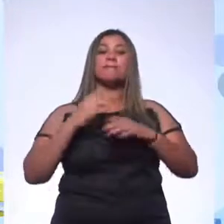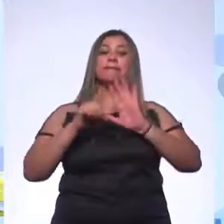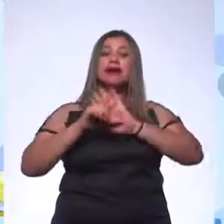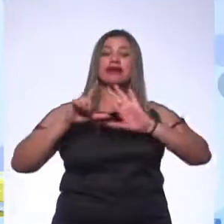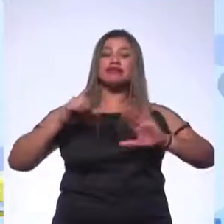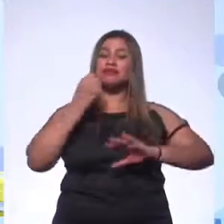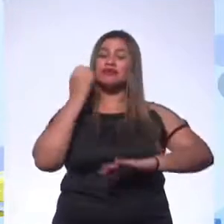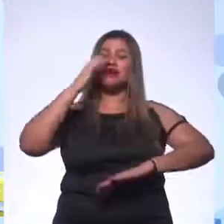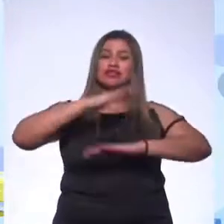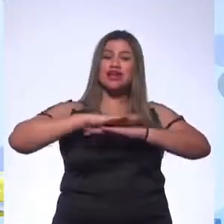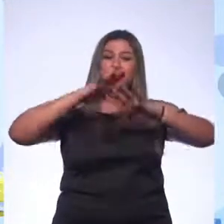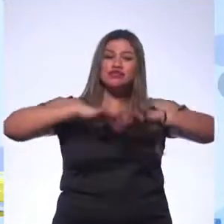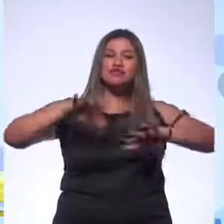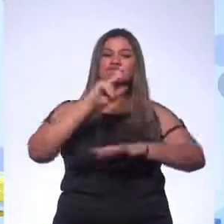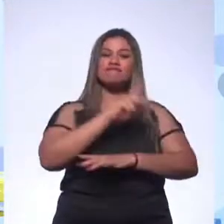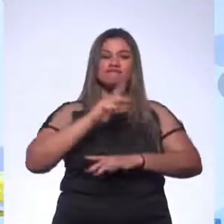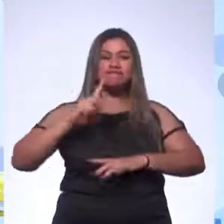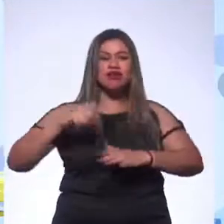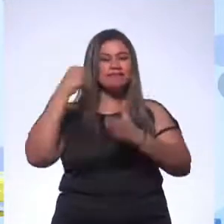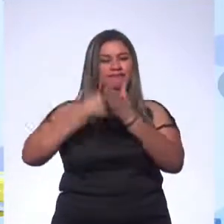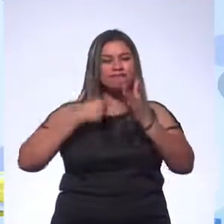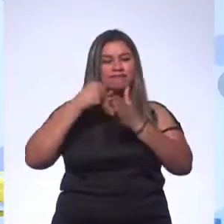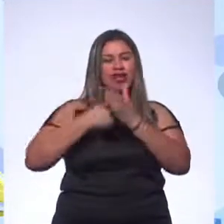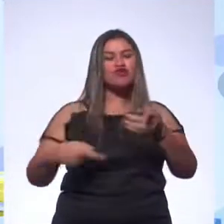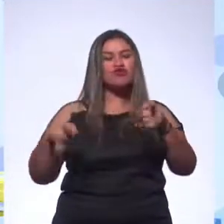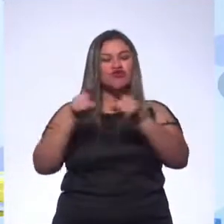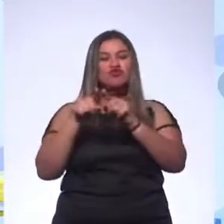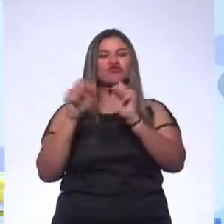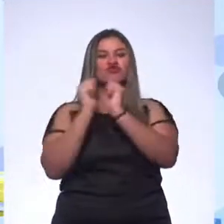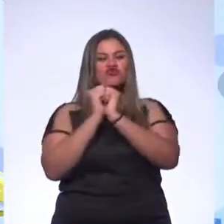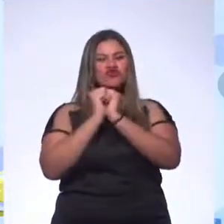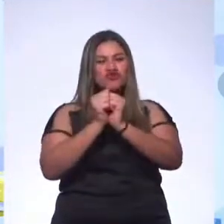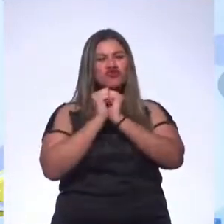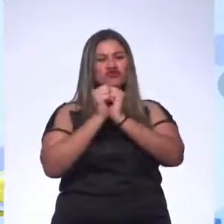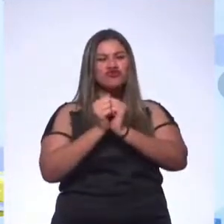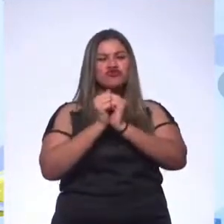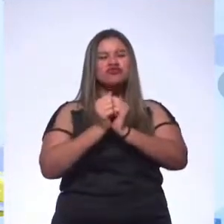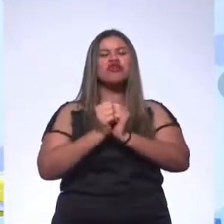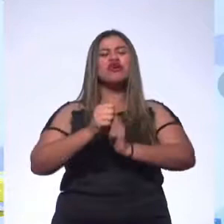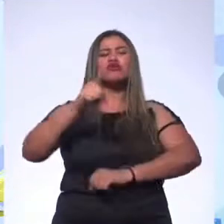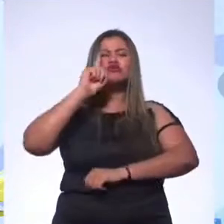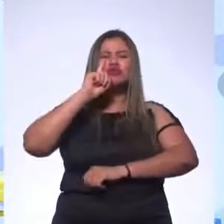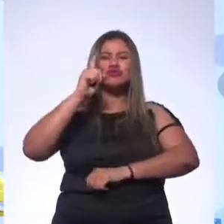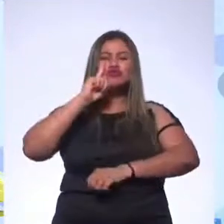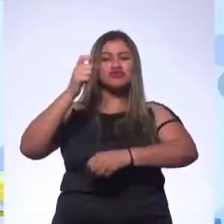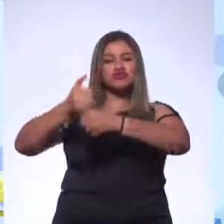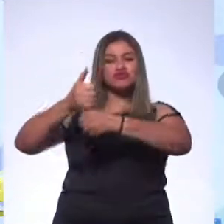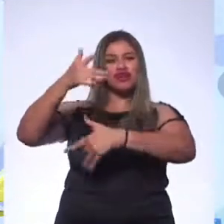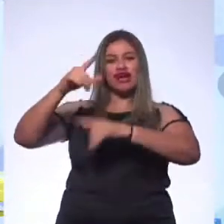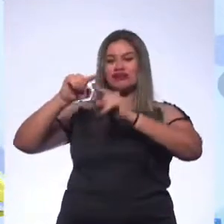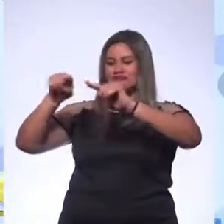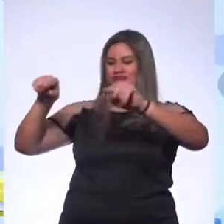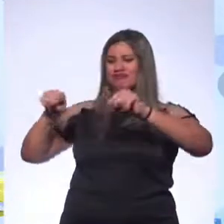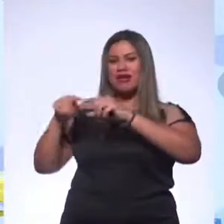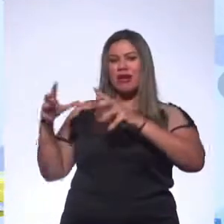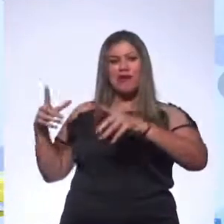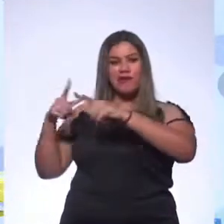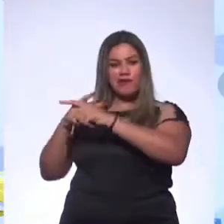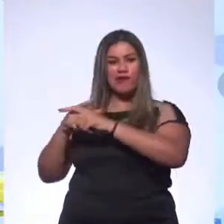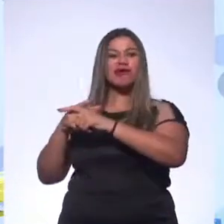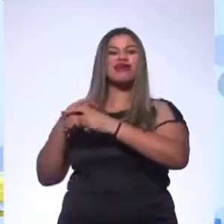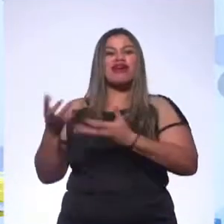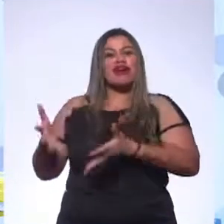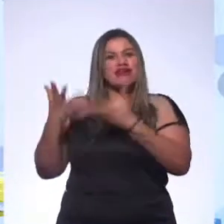os professores, guerreiros e companheiros que estão aí na labuta, no chatinho, estimulando essa